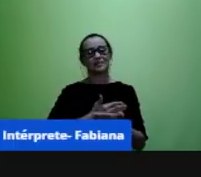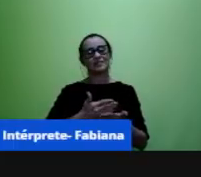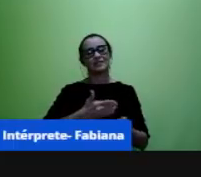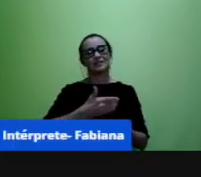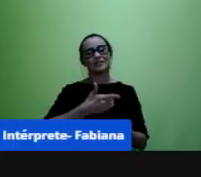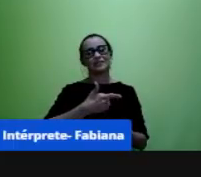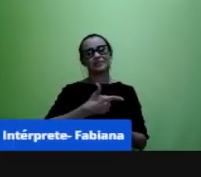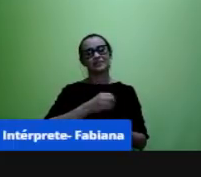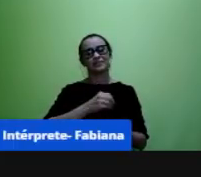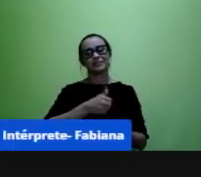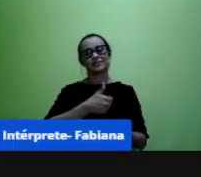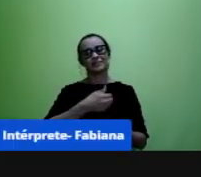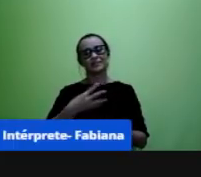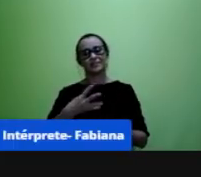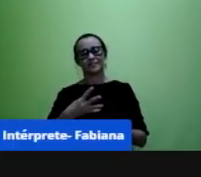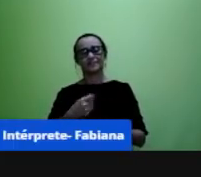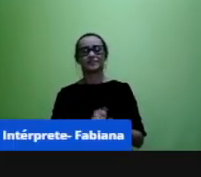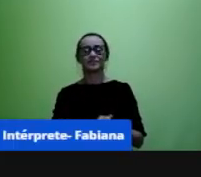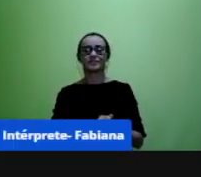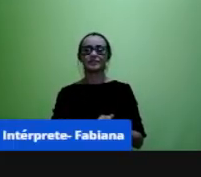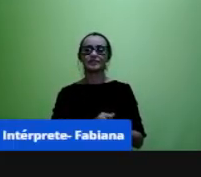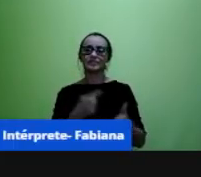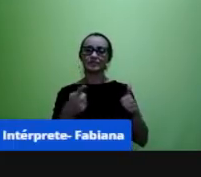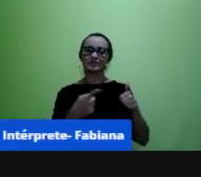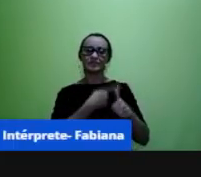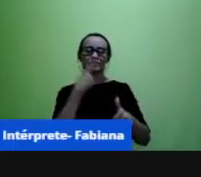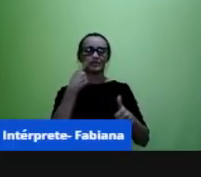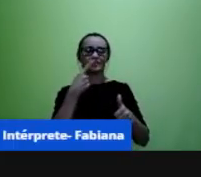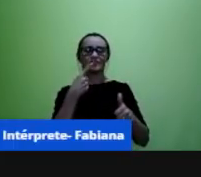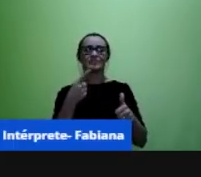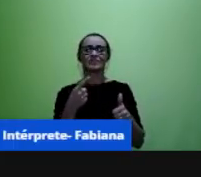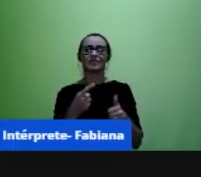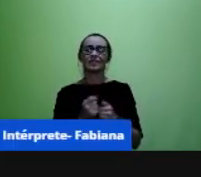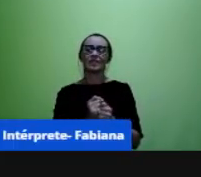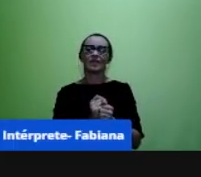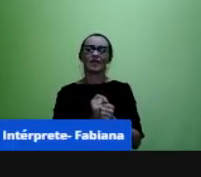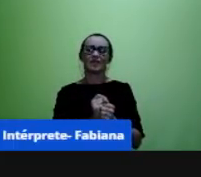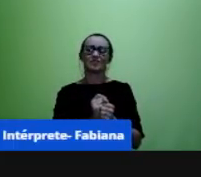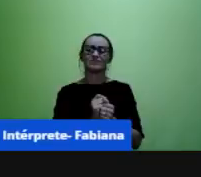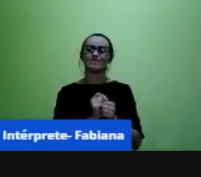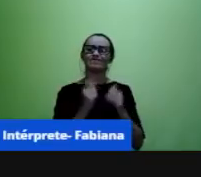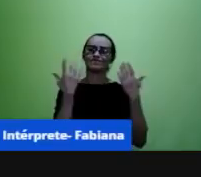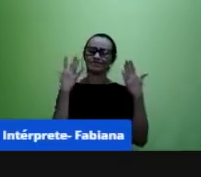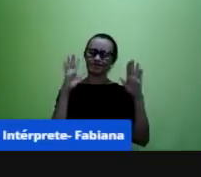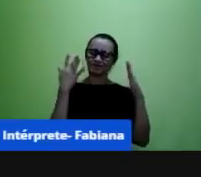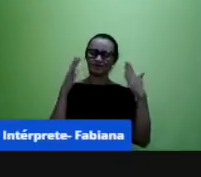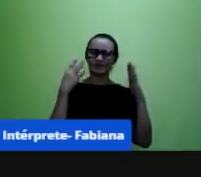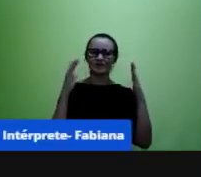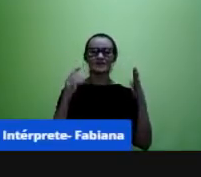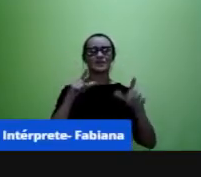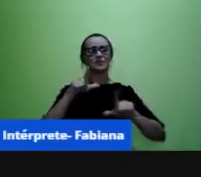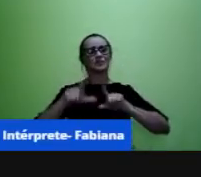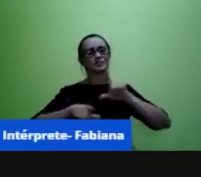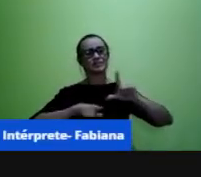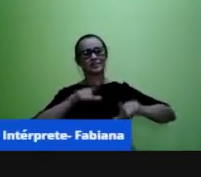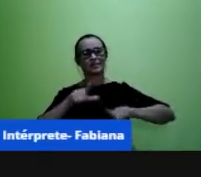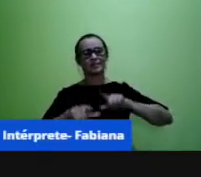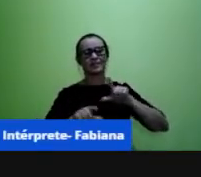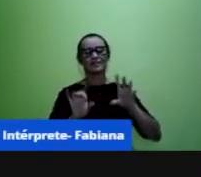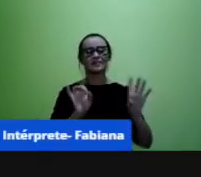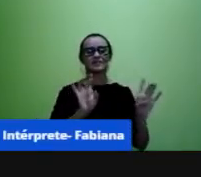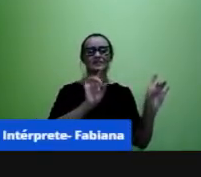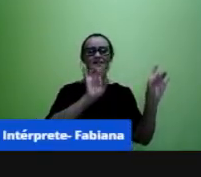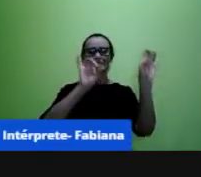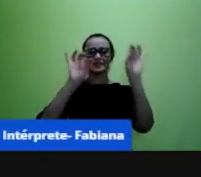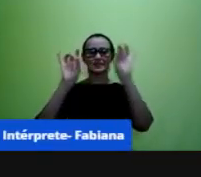Primeiramente, gostaria de enaltecer o trabalho de cada um dos senhores nestes mais de